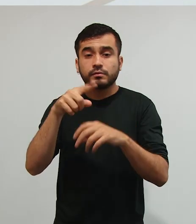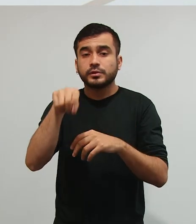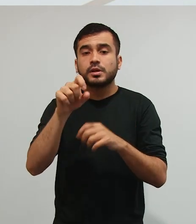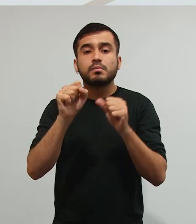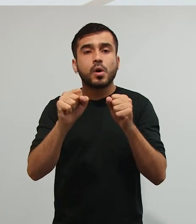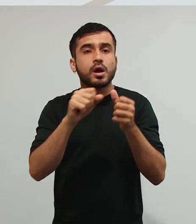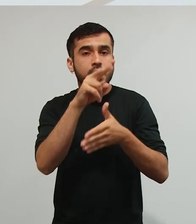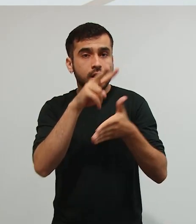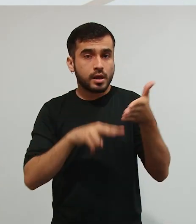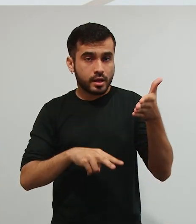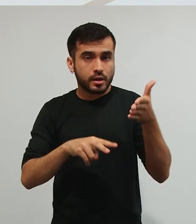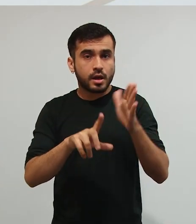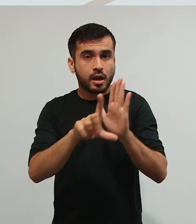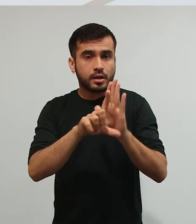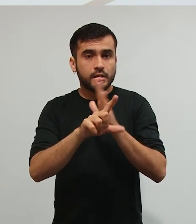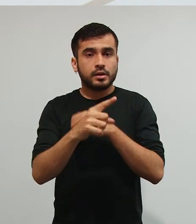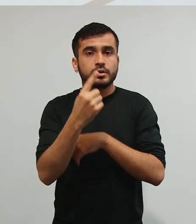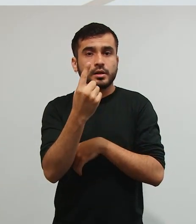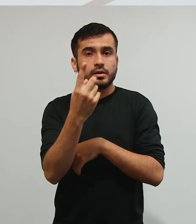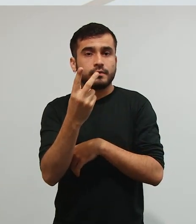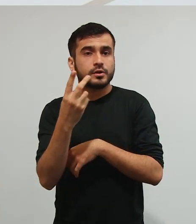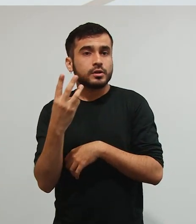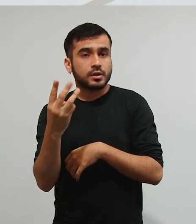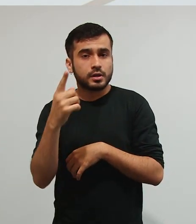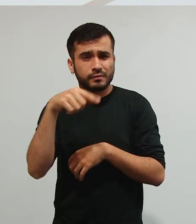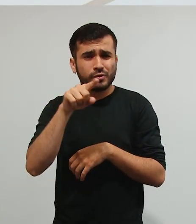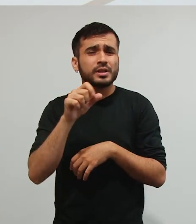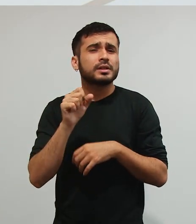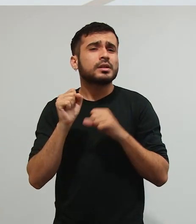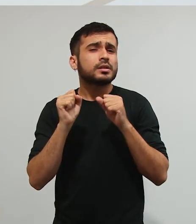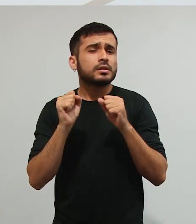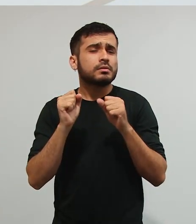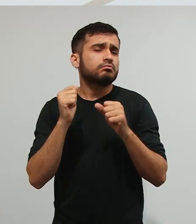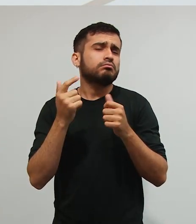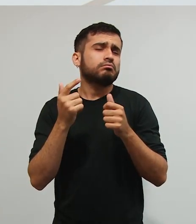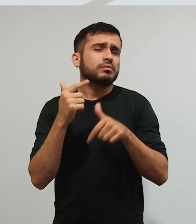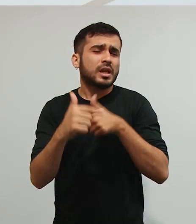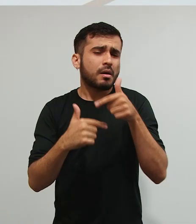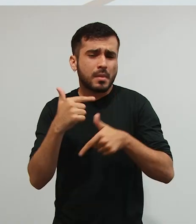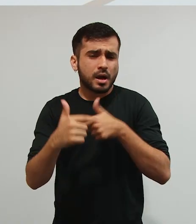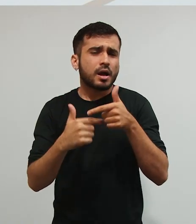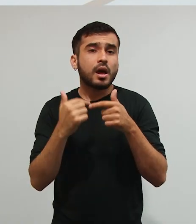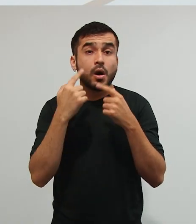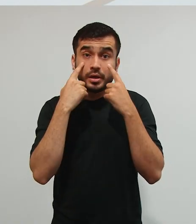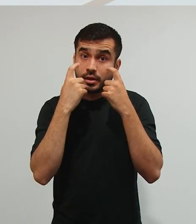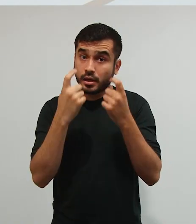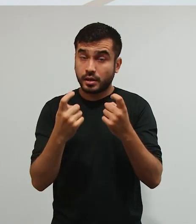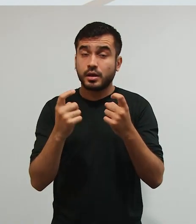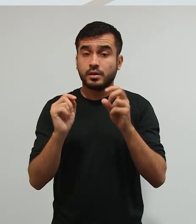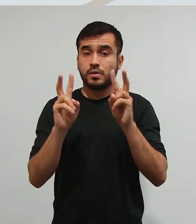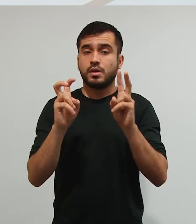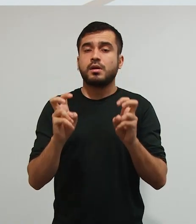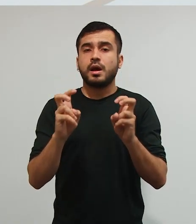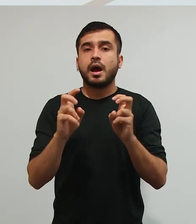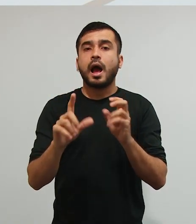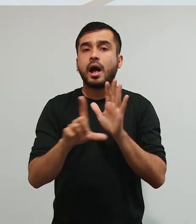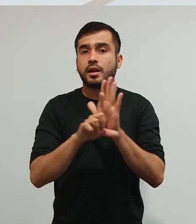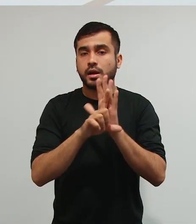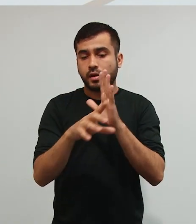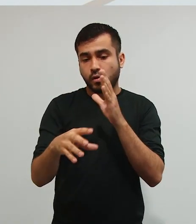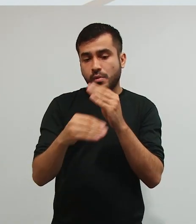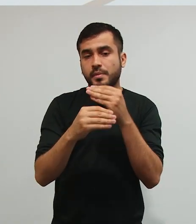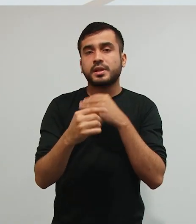leiam a Lei 123, especialmente se você trabalhar ou tiver interesse nesse assunto. Essa Lei